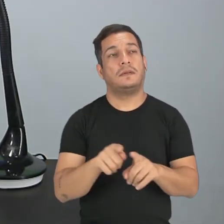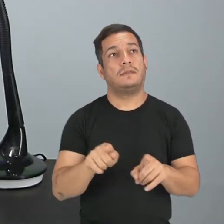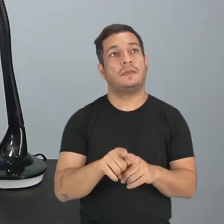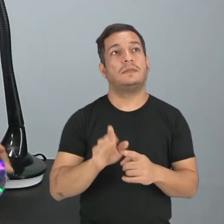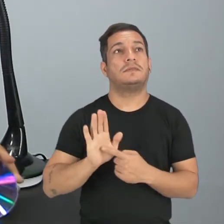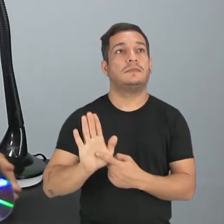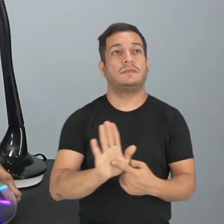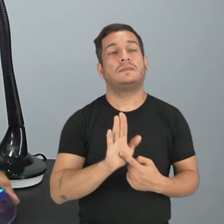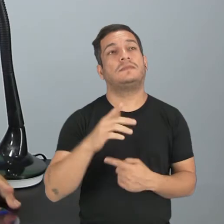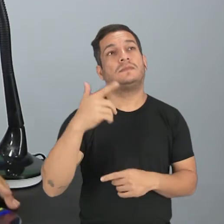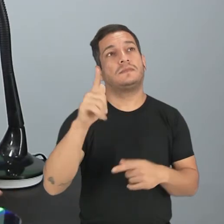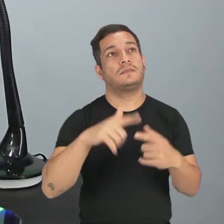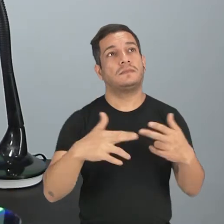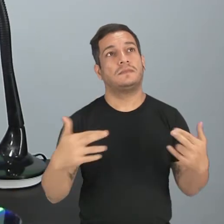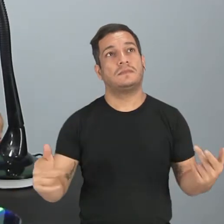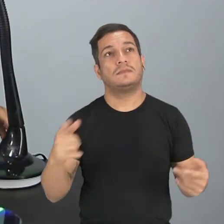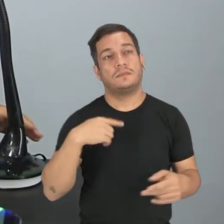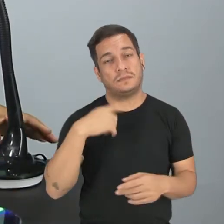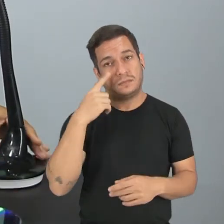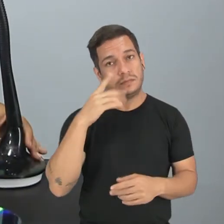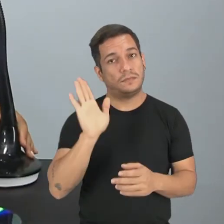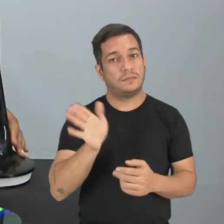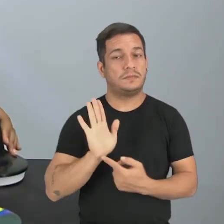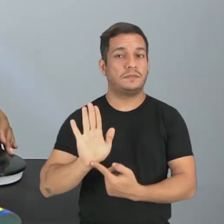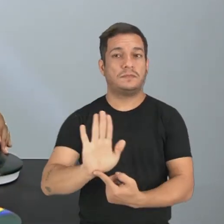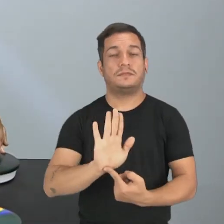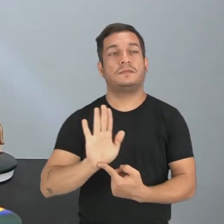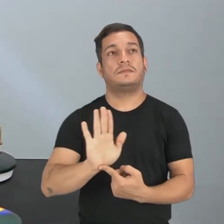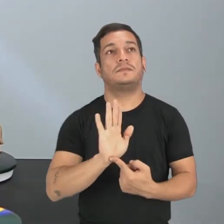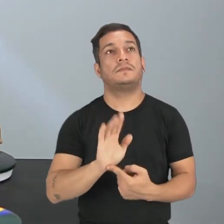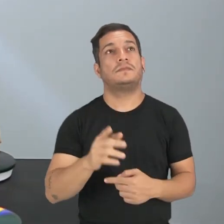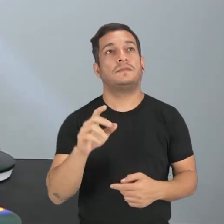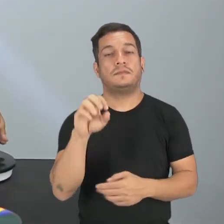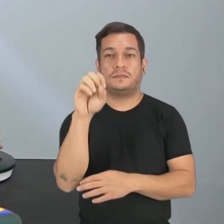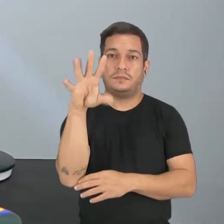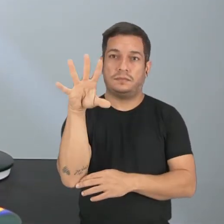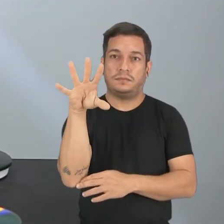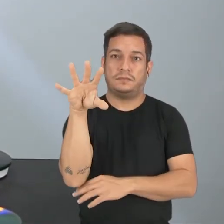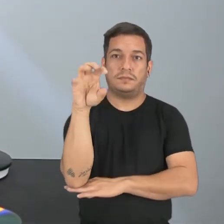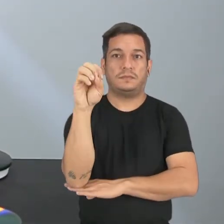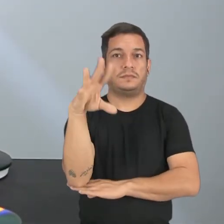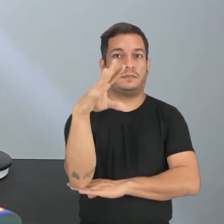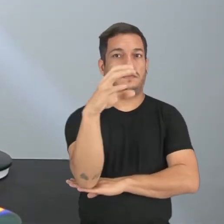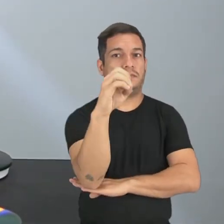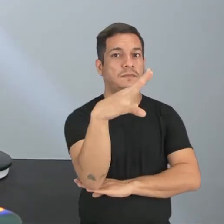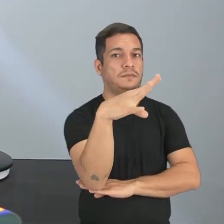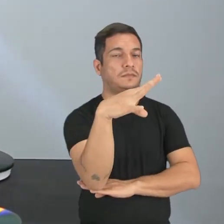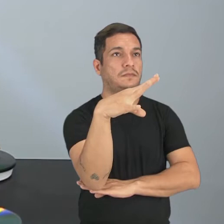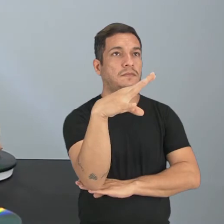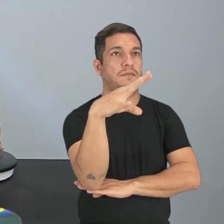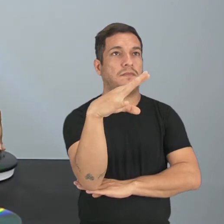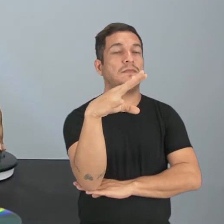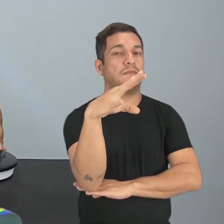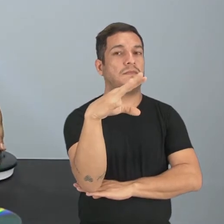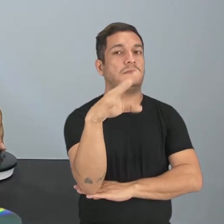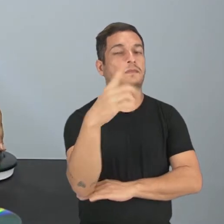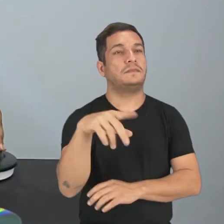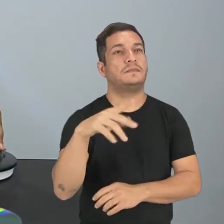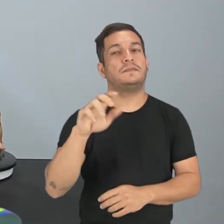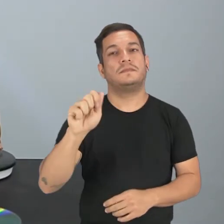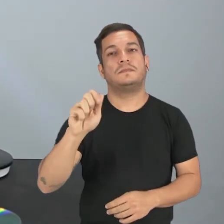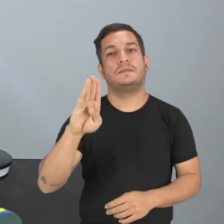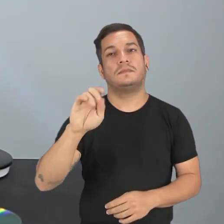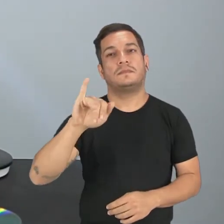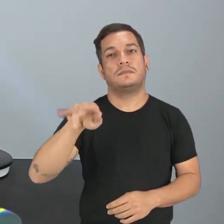trouxe outro objeto que está aqui, como eu já mostrei, da lâmpada, né? Eu trouxe esse abajur, né?